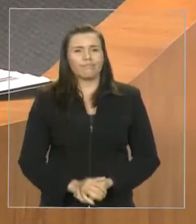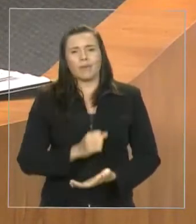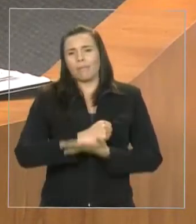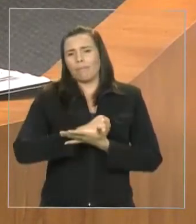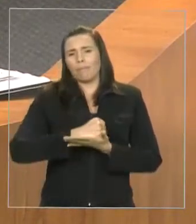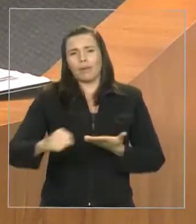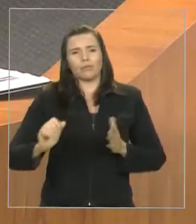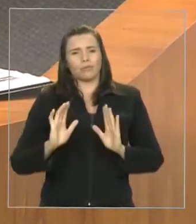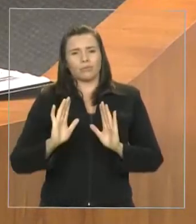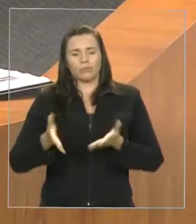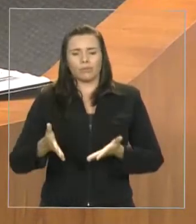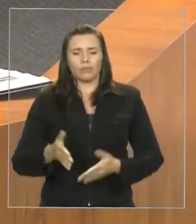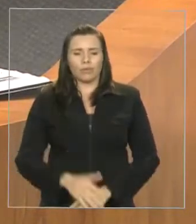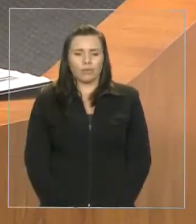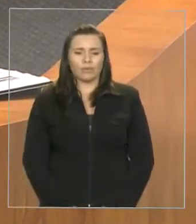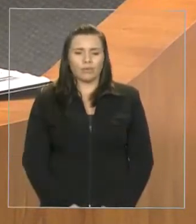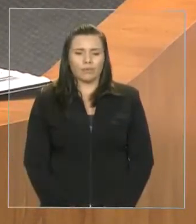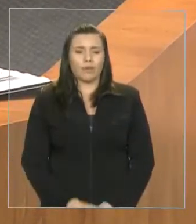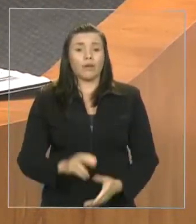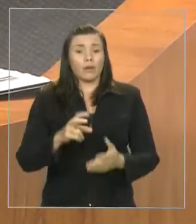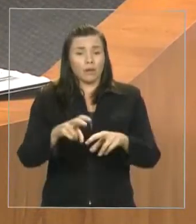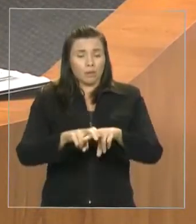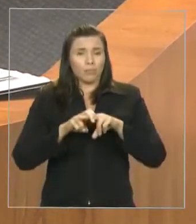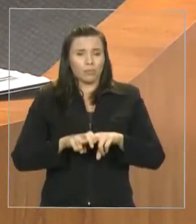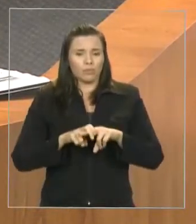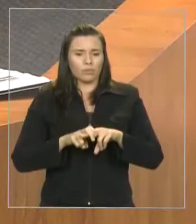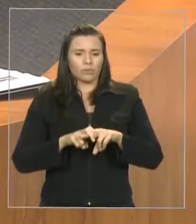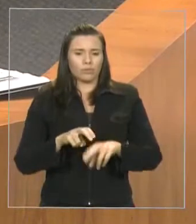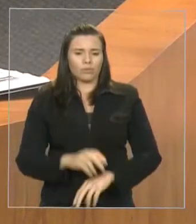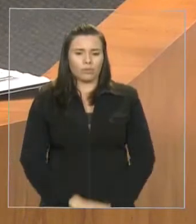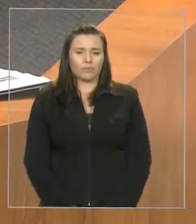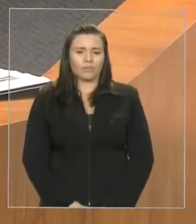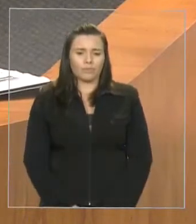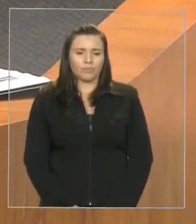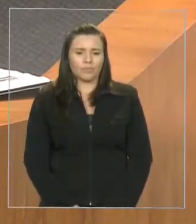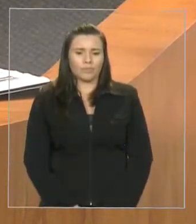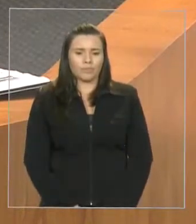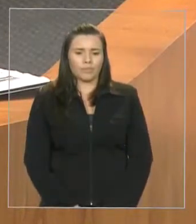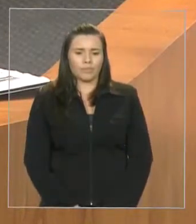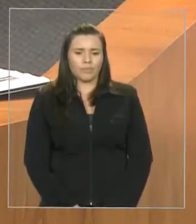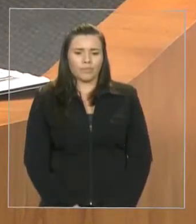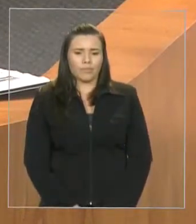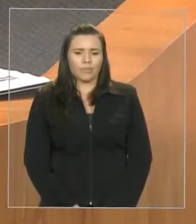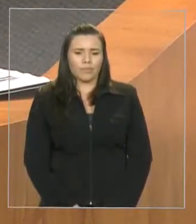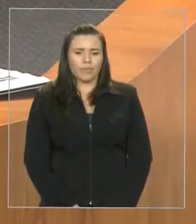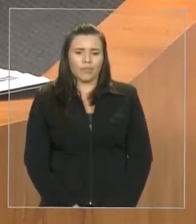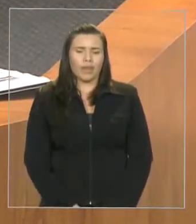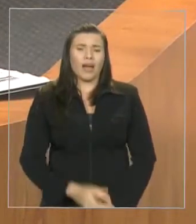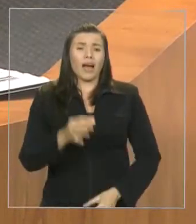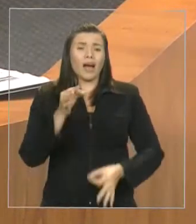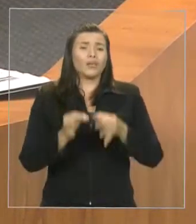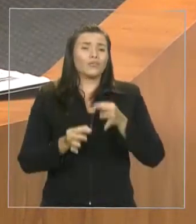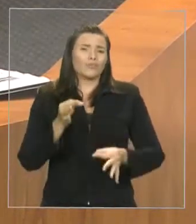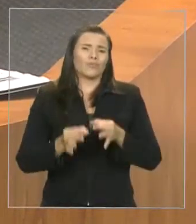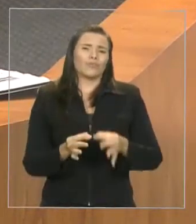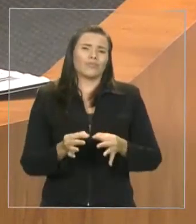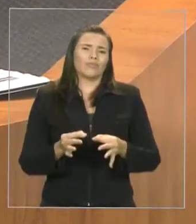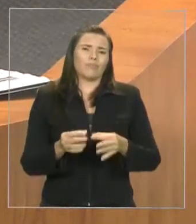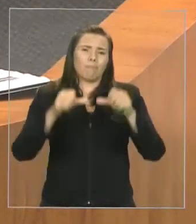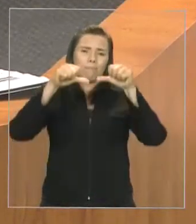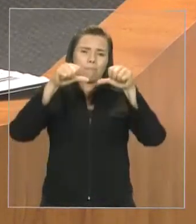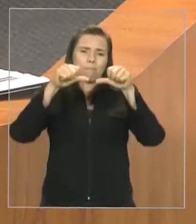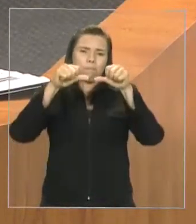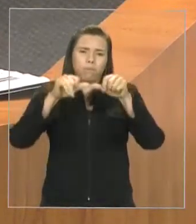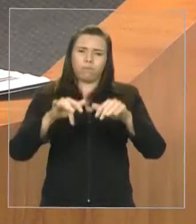nossas instituições, a maior de todas as ruínas, senhores, é a ruína da justiça, colaborada pela ação dos